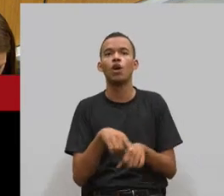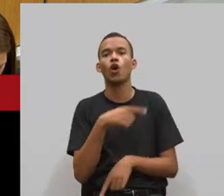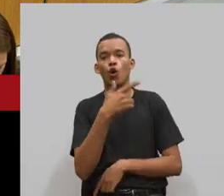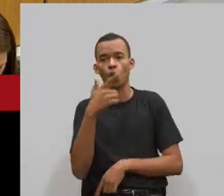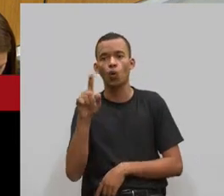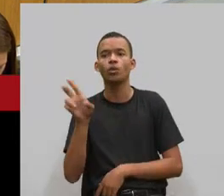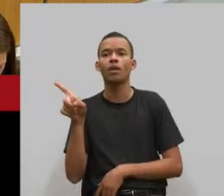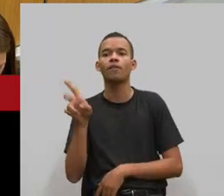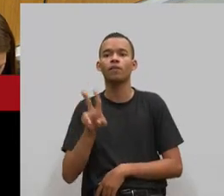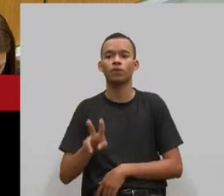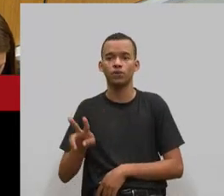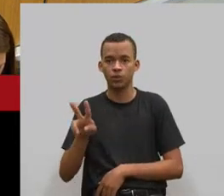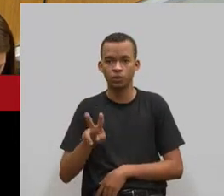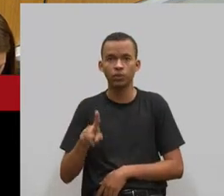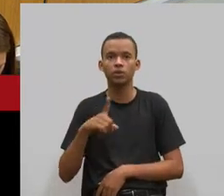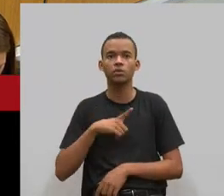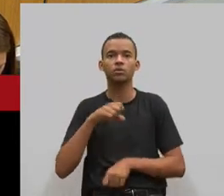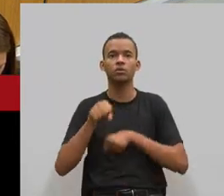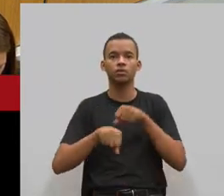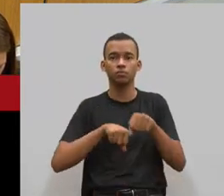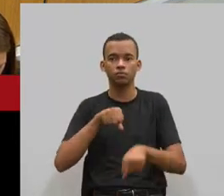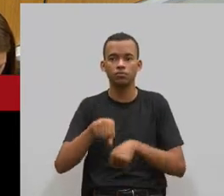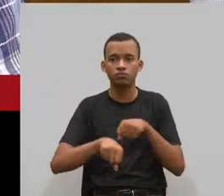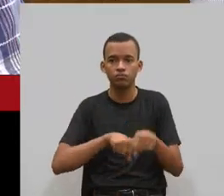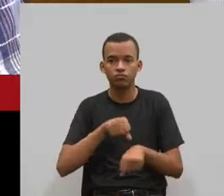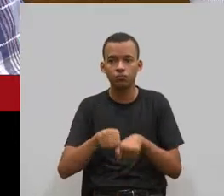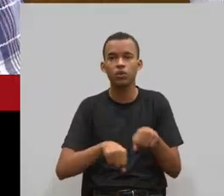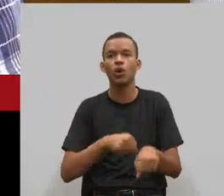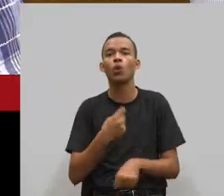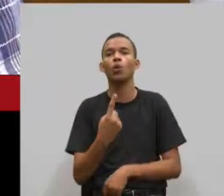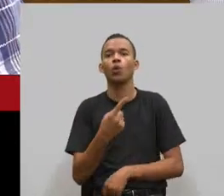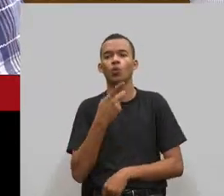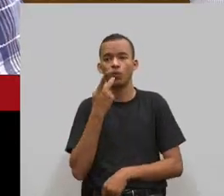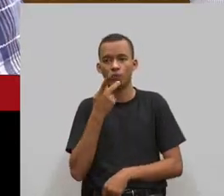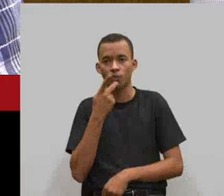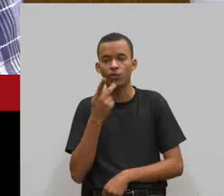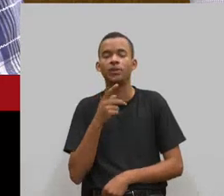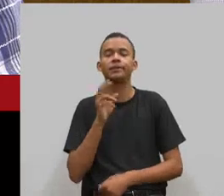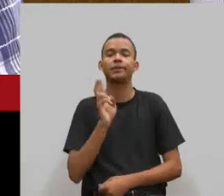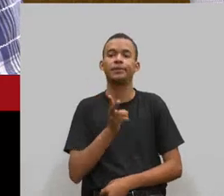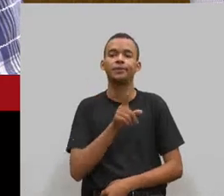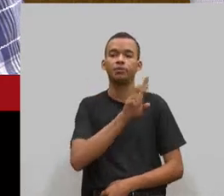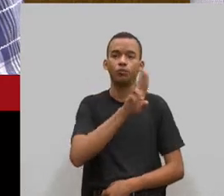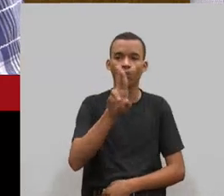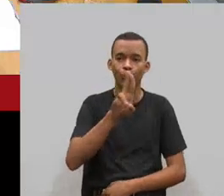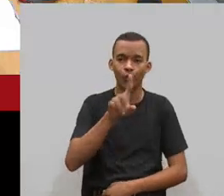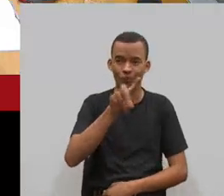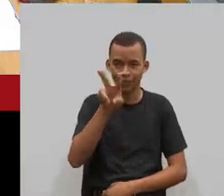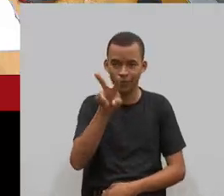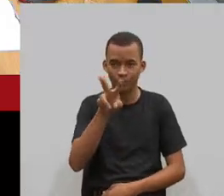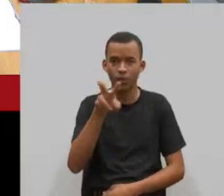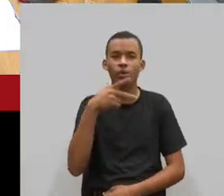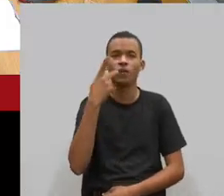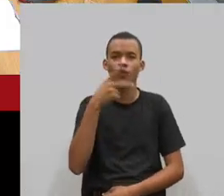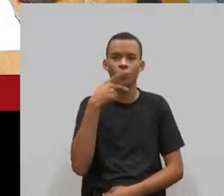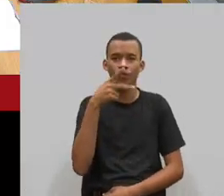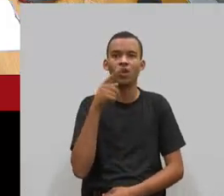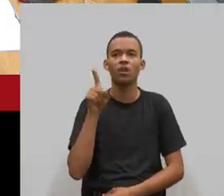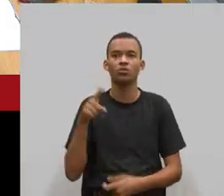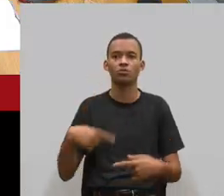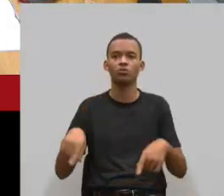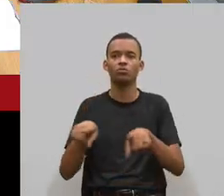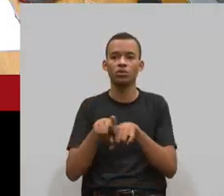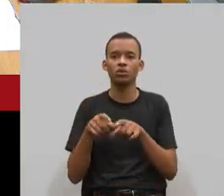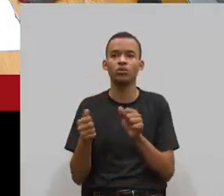ele fala muito de você isso ele fala muito de você e ele fala muito de você também aqui que é parceiro dele só